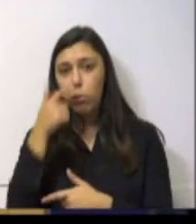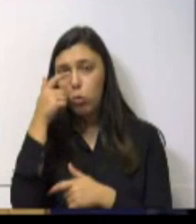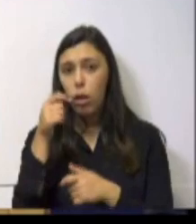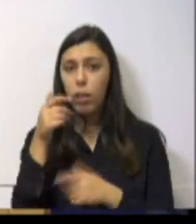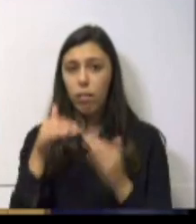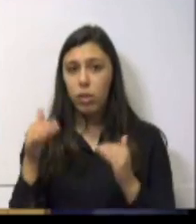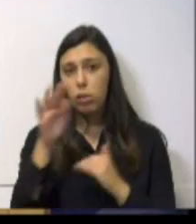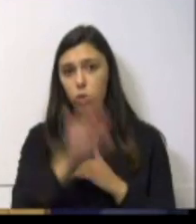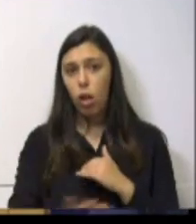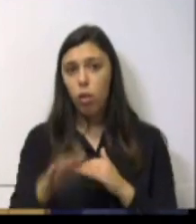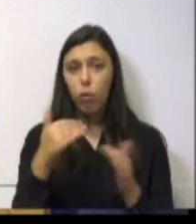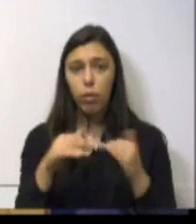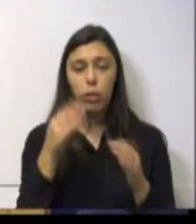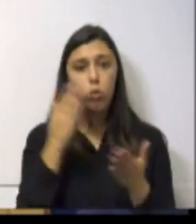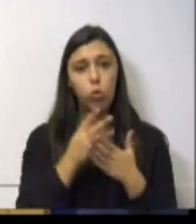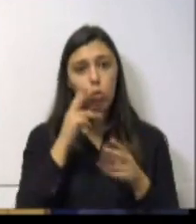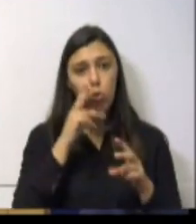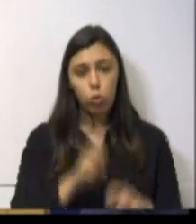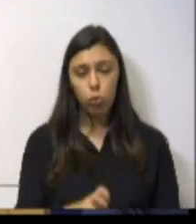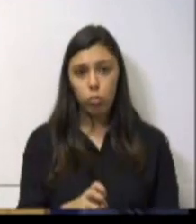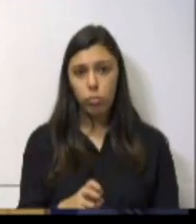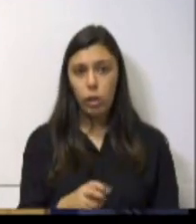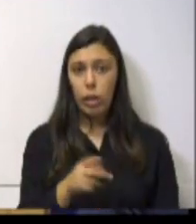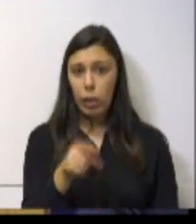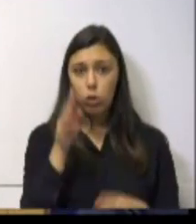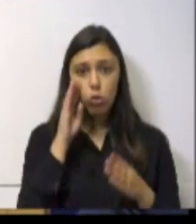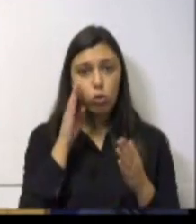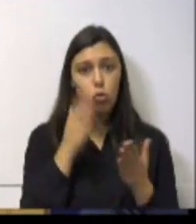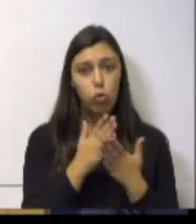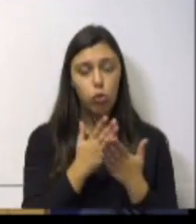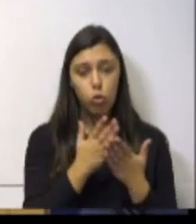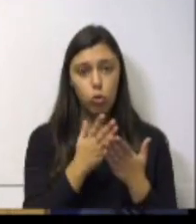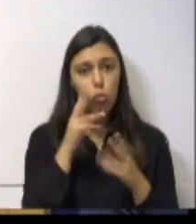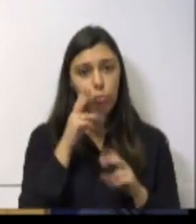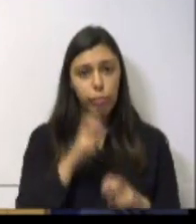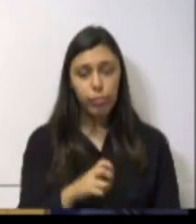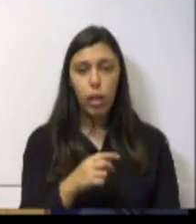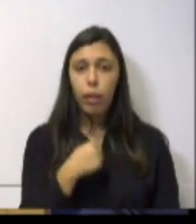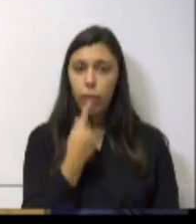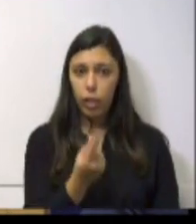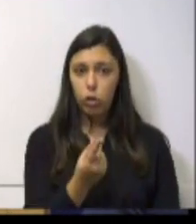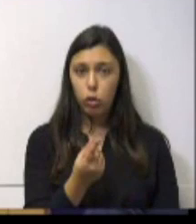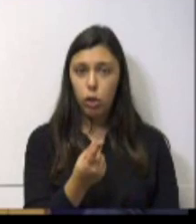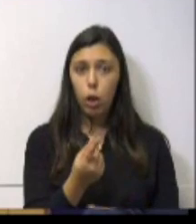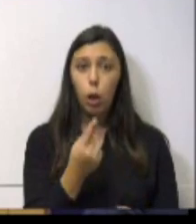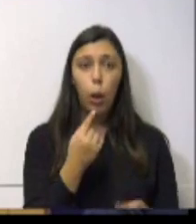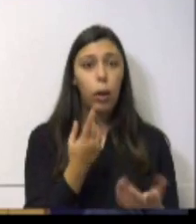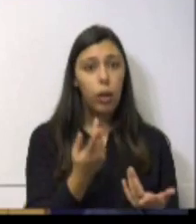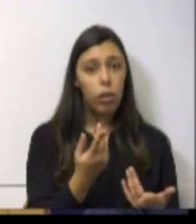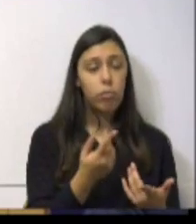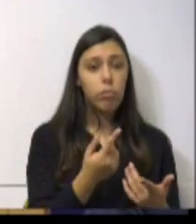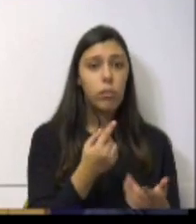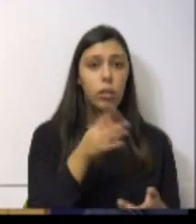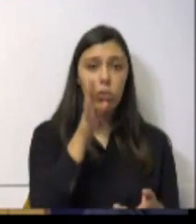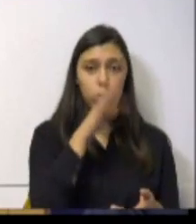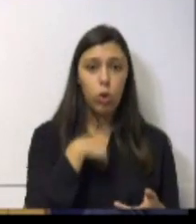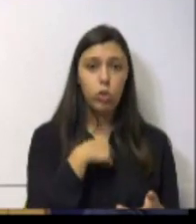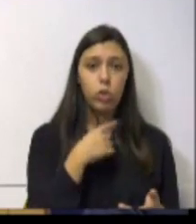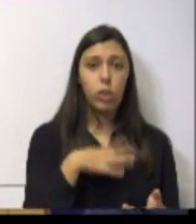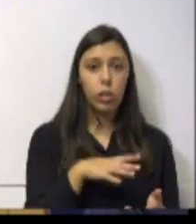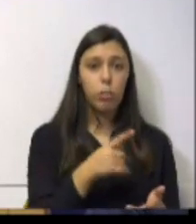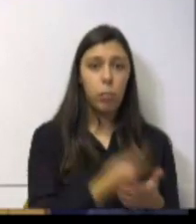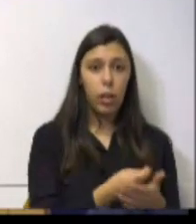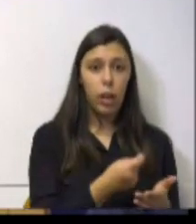estudo. E desse estudo ditou que para qualquer cidadão aqui pagar o mesmo que um continental tem que pagar